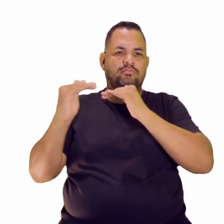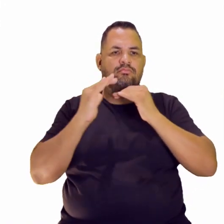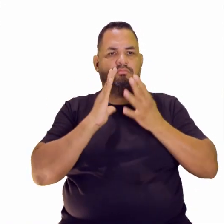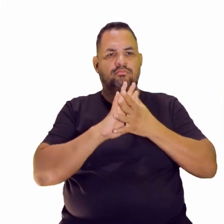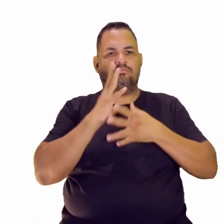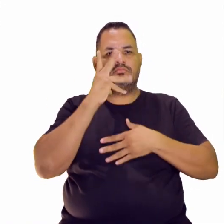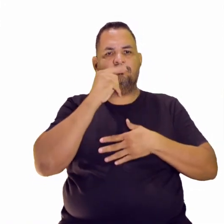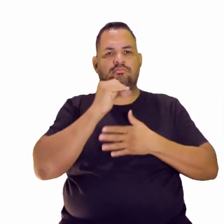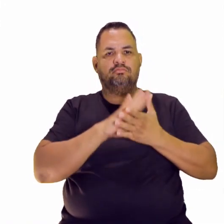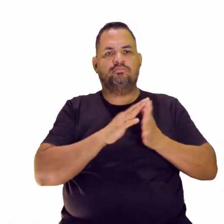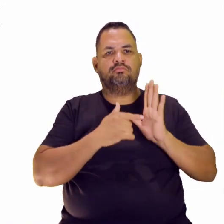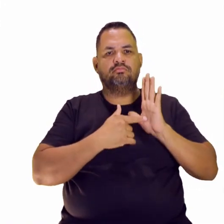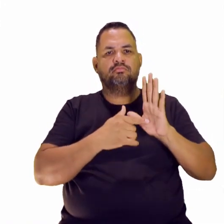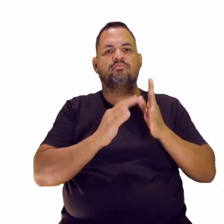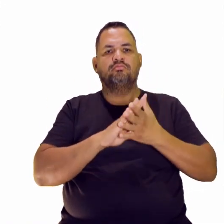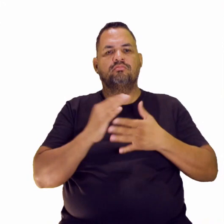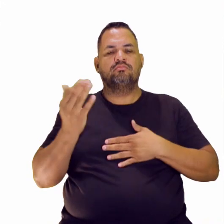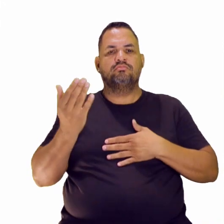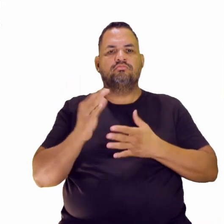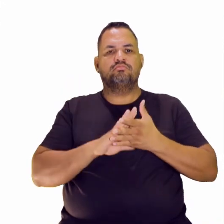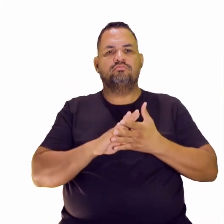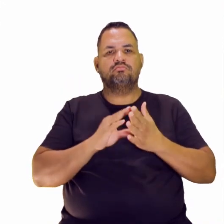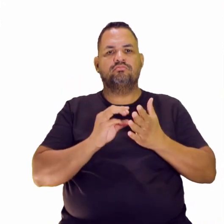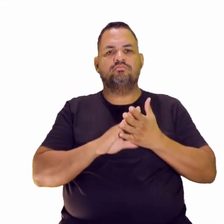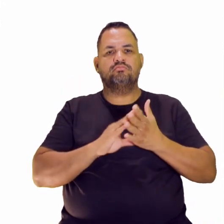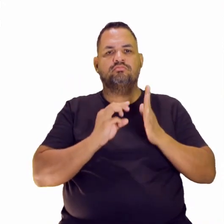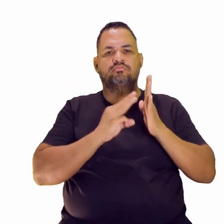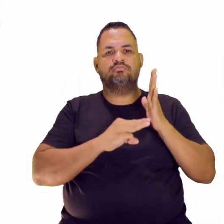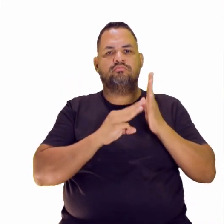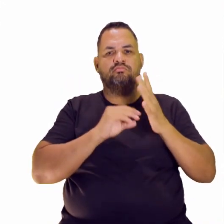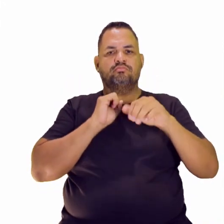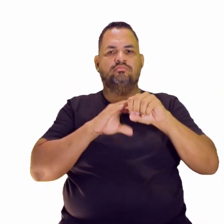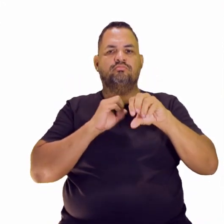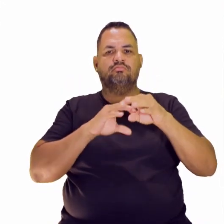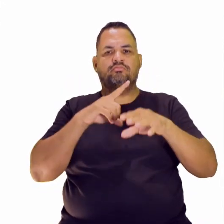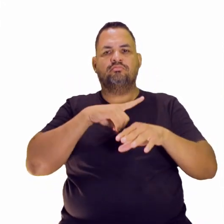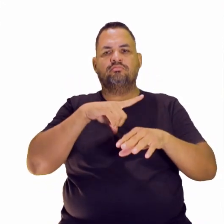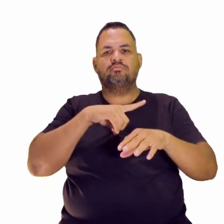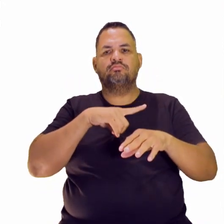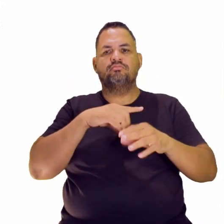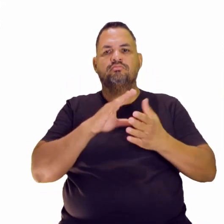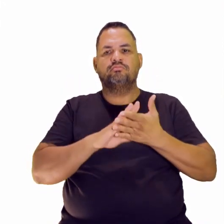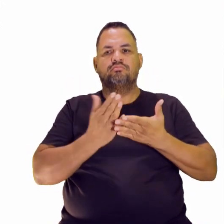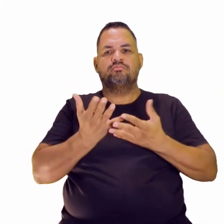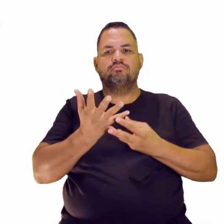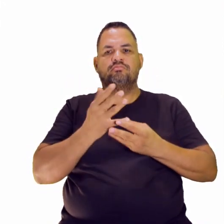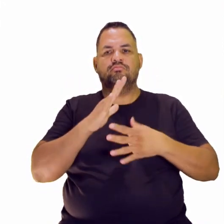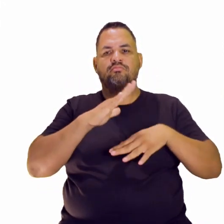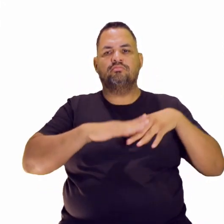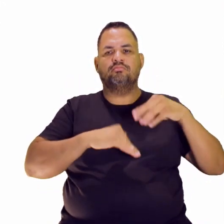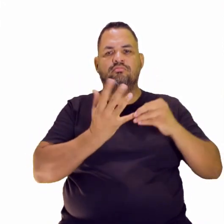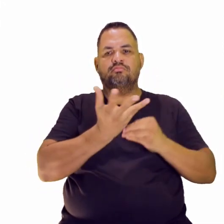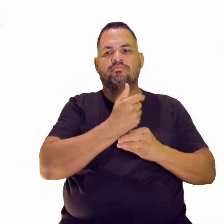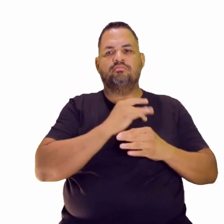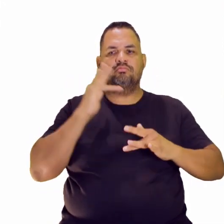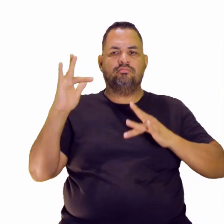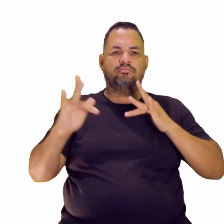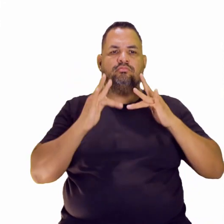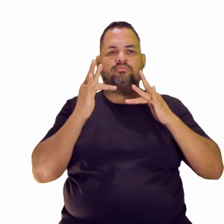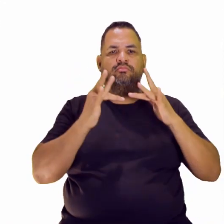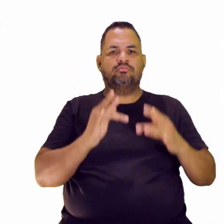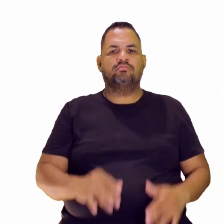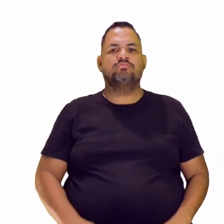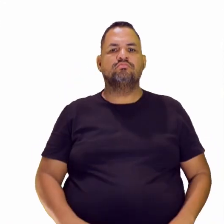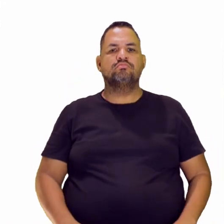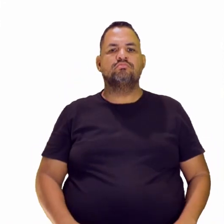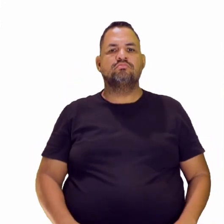beleza ditados por um modelo de ensino que tem por base a arte clássica. Então, veja